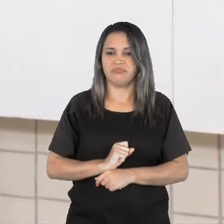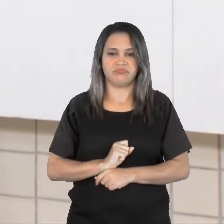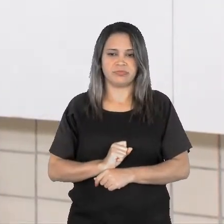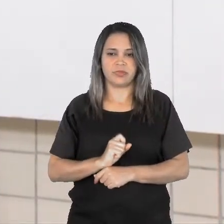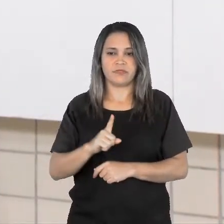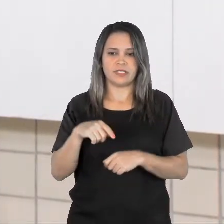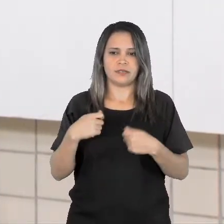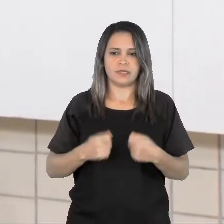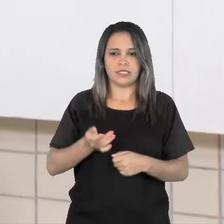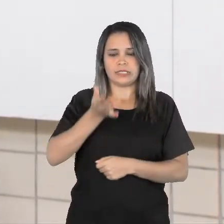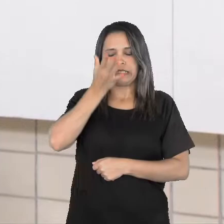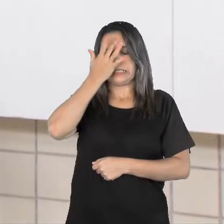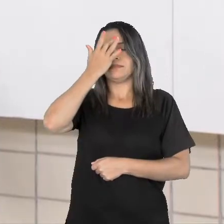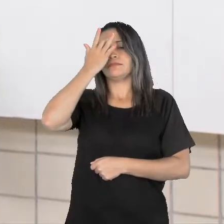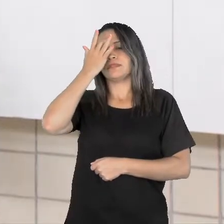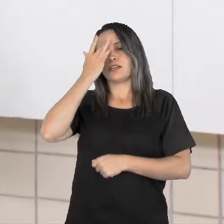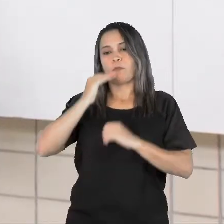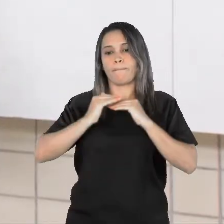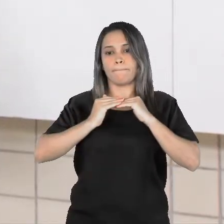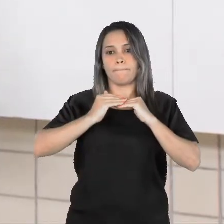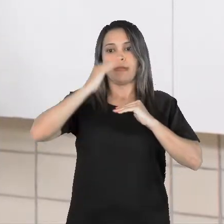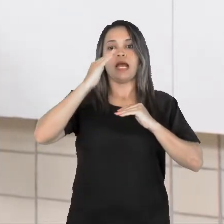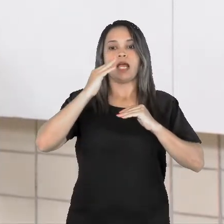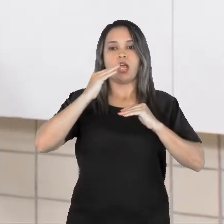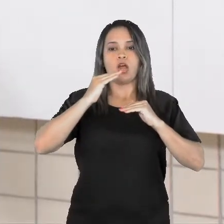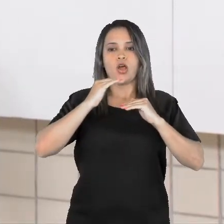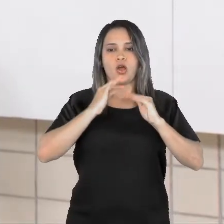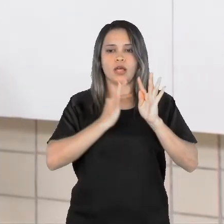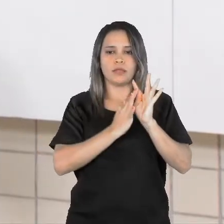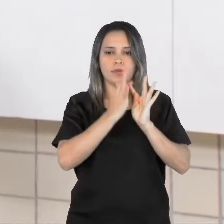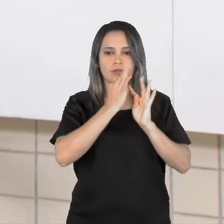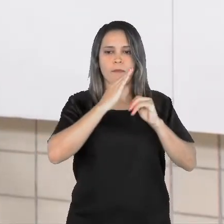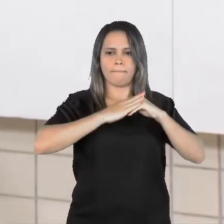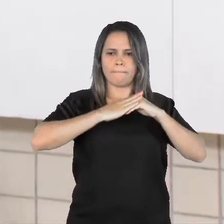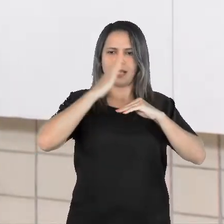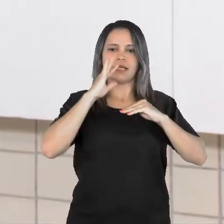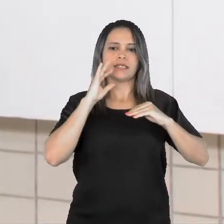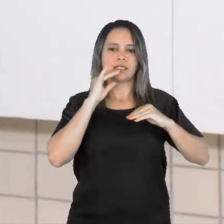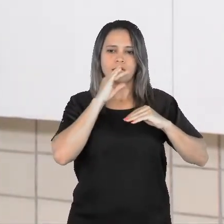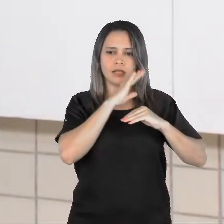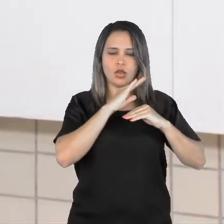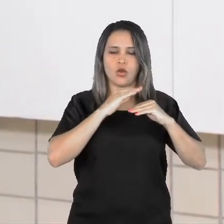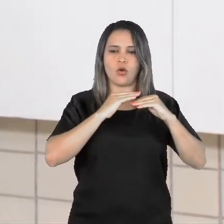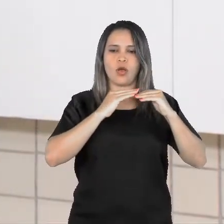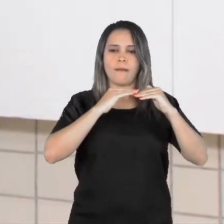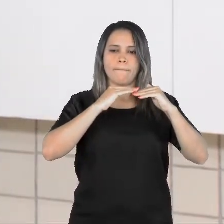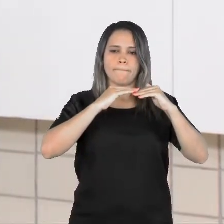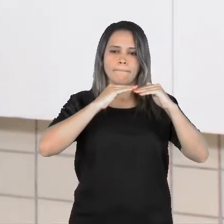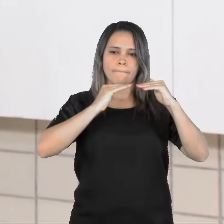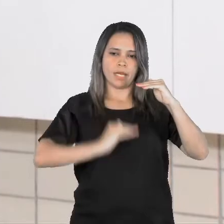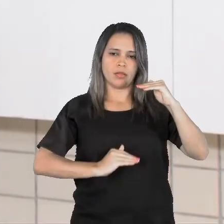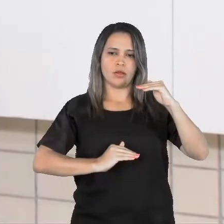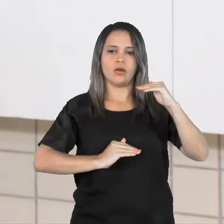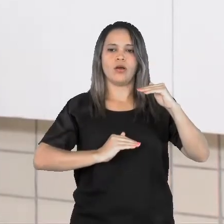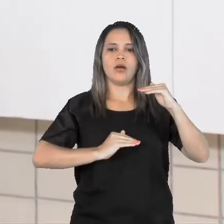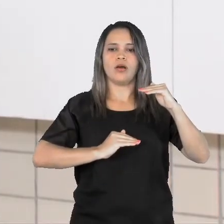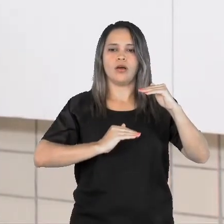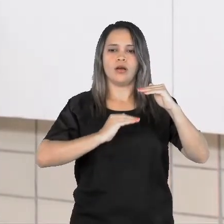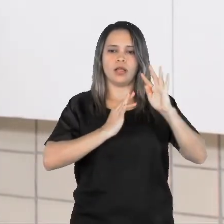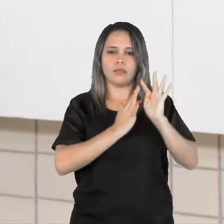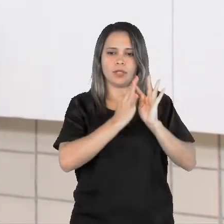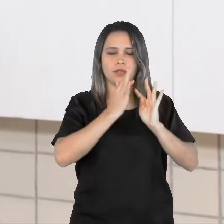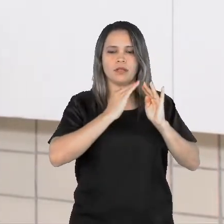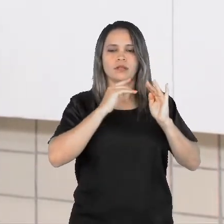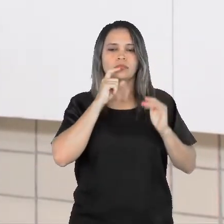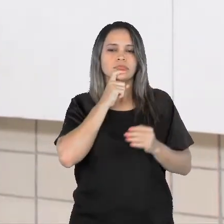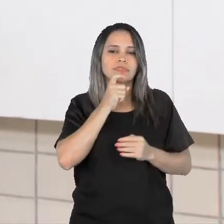precisa gravar isso, que enquanto maior a temperatura, mais calor. Quanto menor a temperatura, mais frio. Então, lá